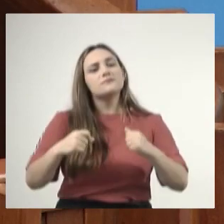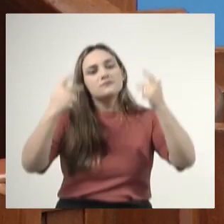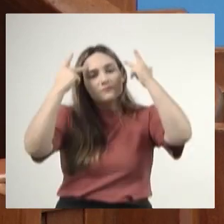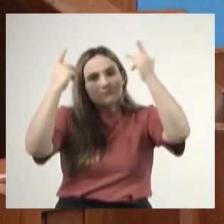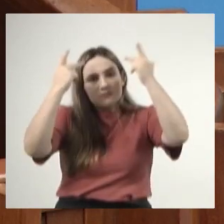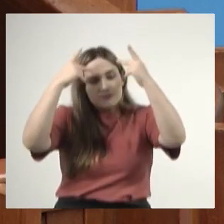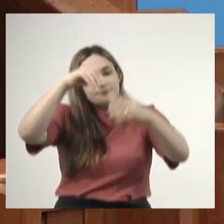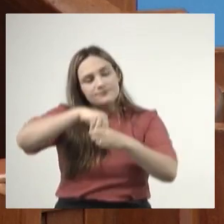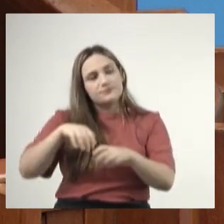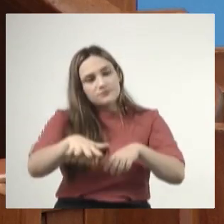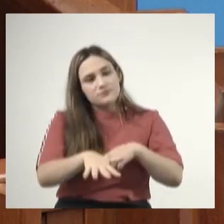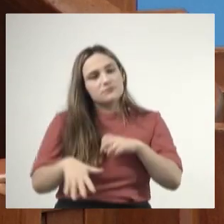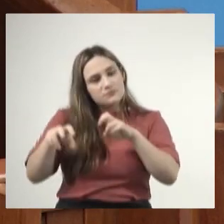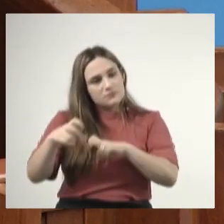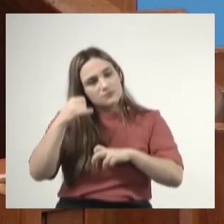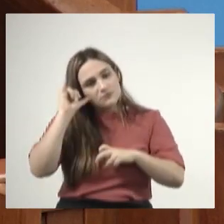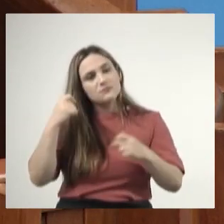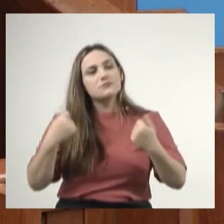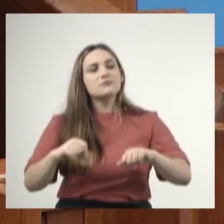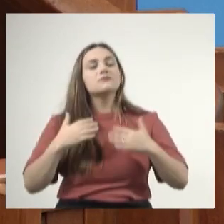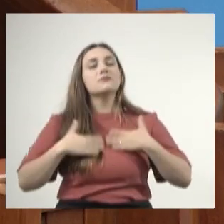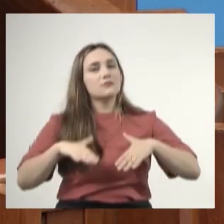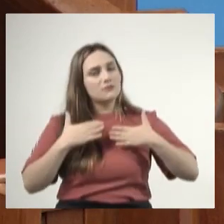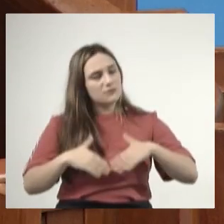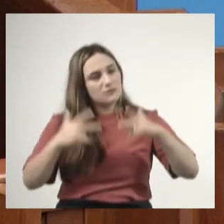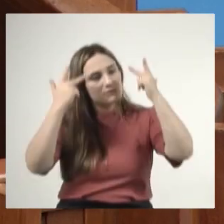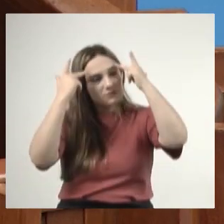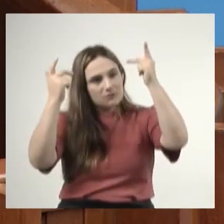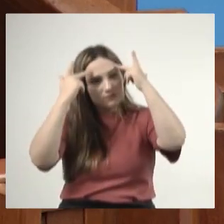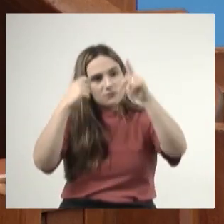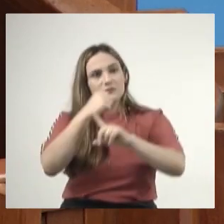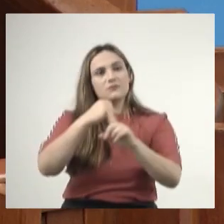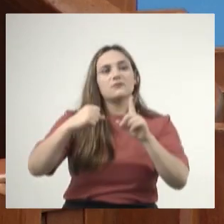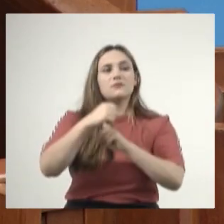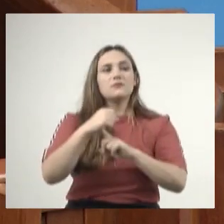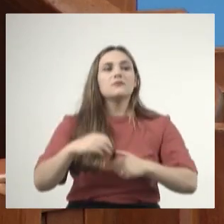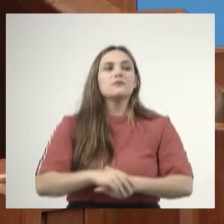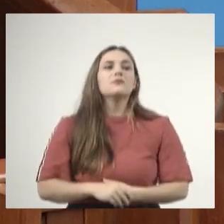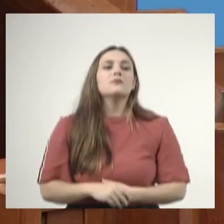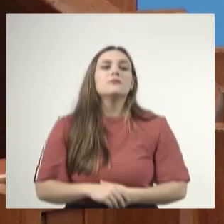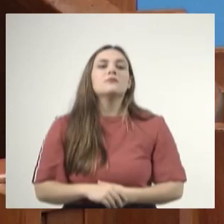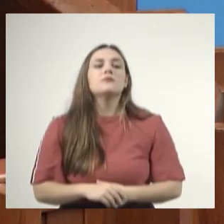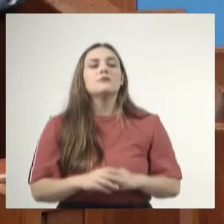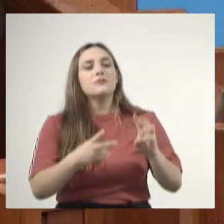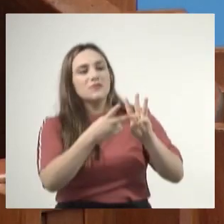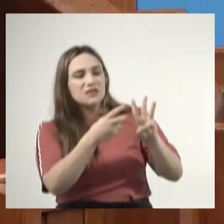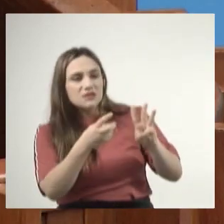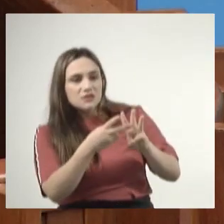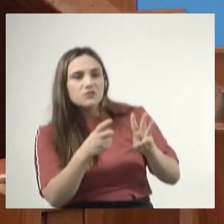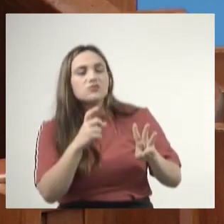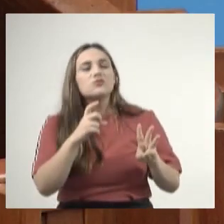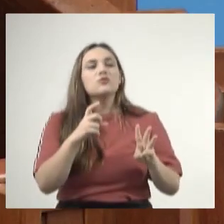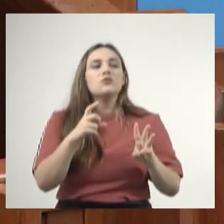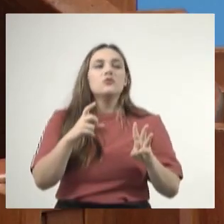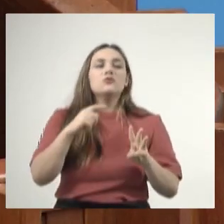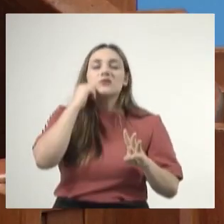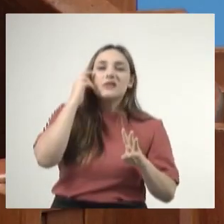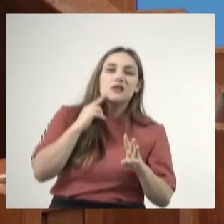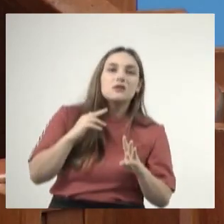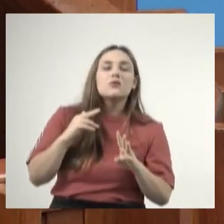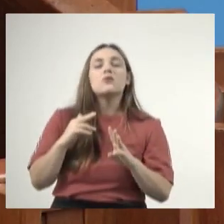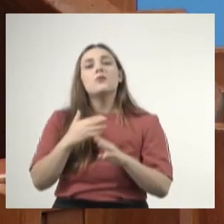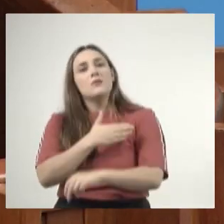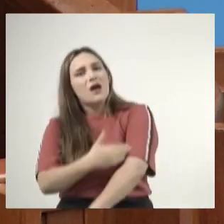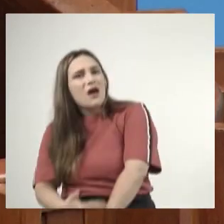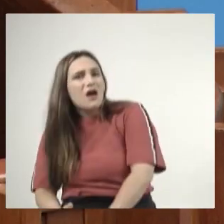campo, para ter um sossego em toda a sociedade, entre índio, negro, branco, e todos nós somos iguais perante a